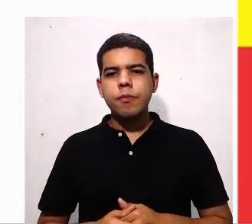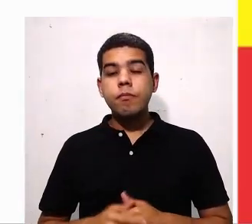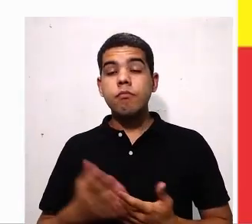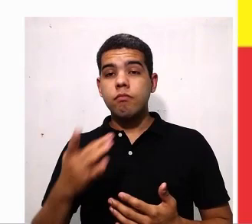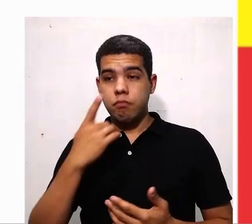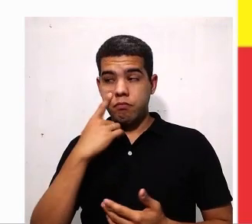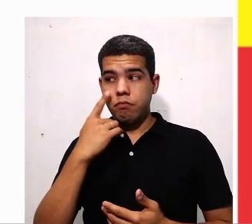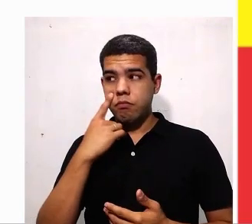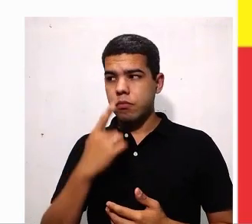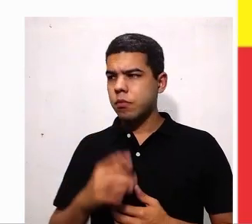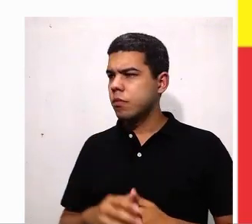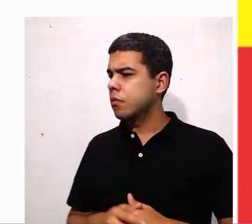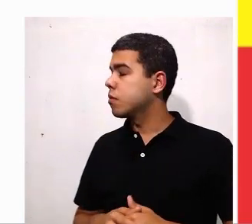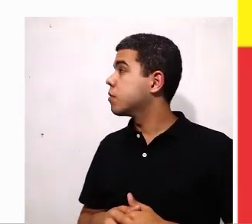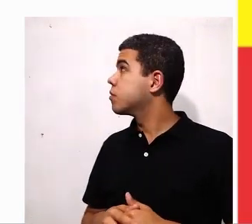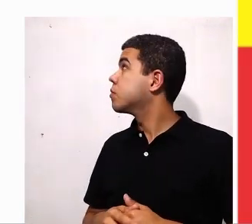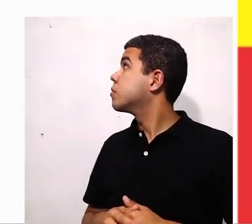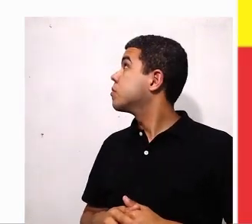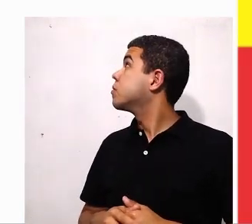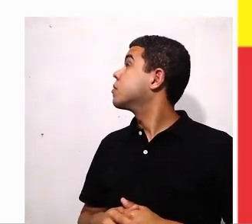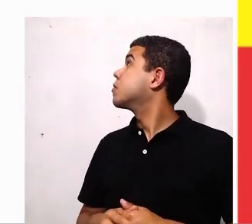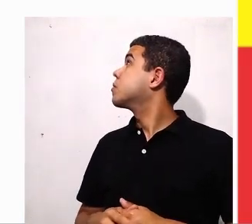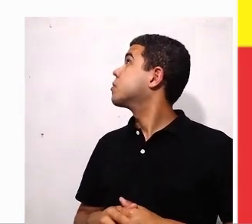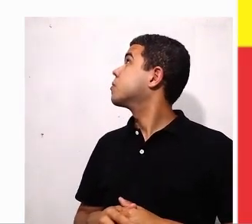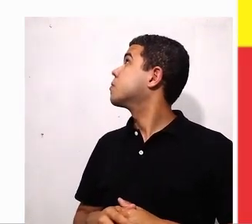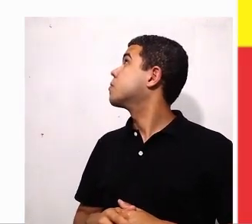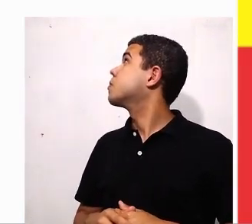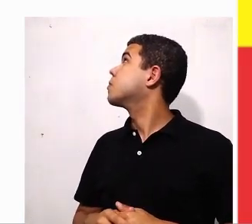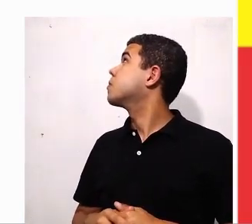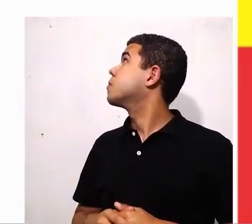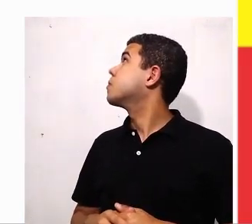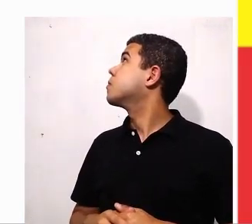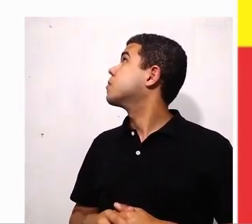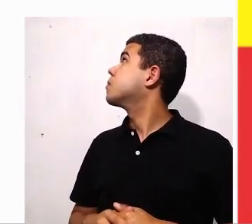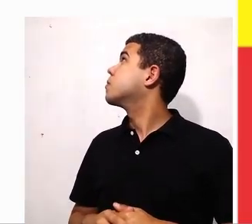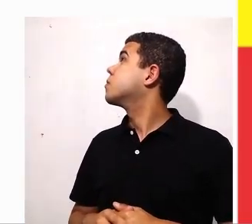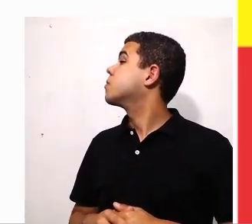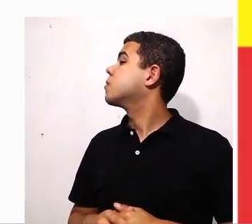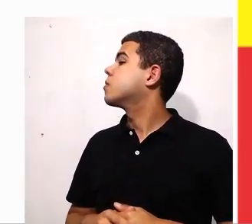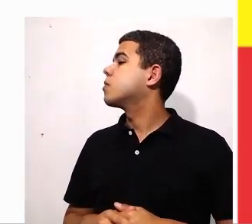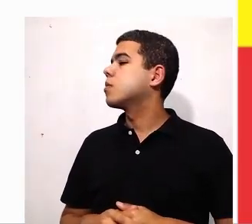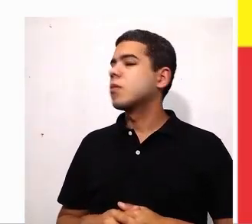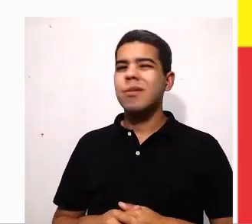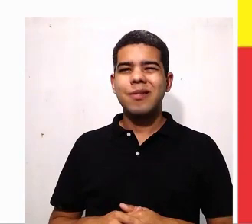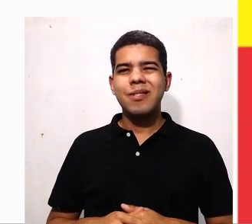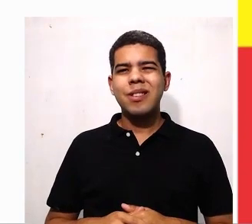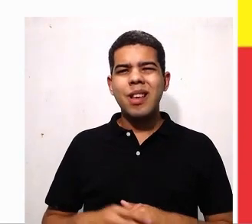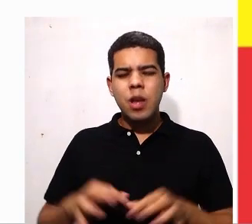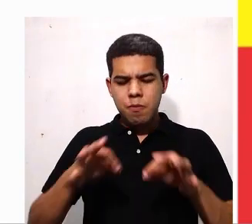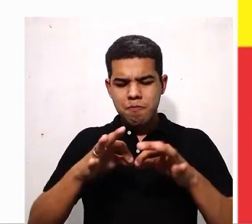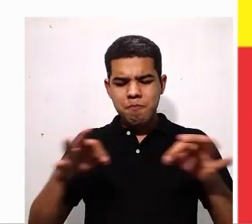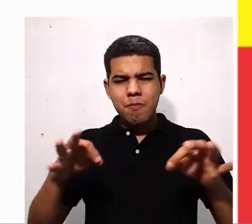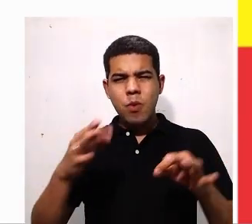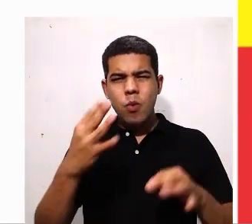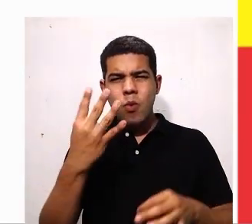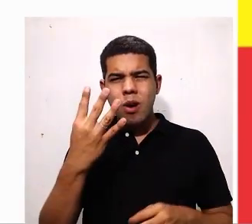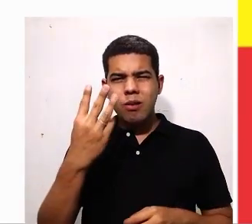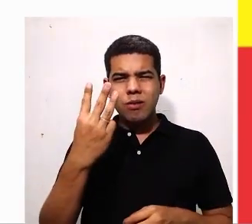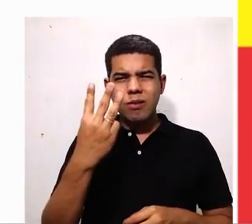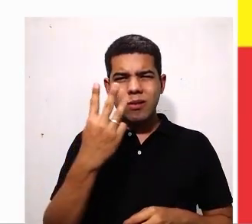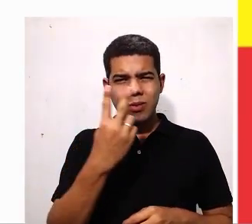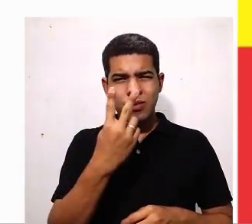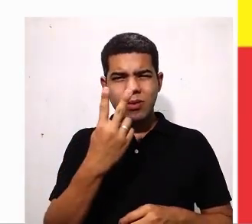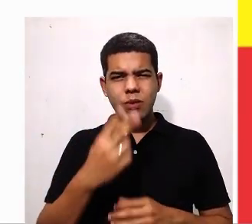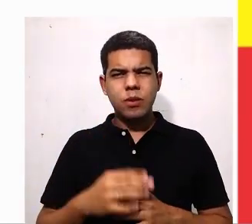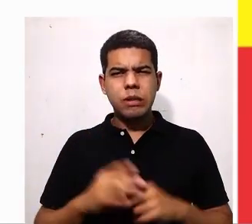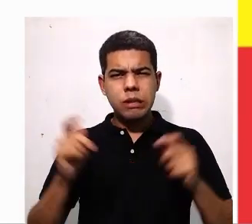triângulo. Veja aqui, 4, 3 e 2. Vamos ver se podemos formar esse triângulo aí. Então, o que é que eu vou